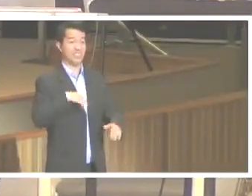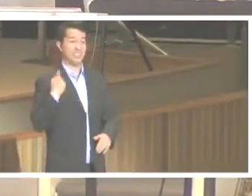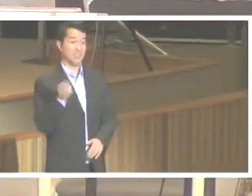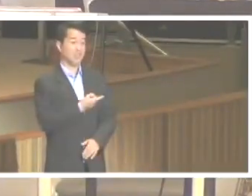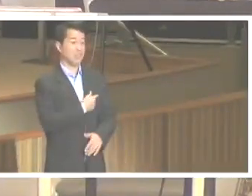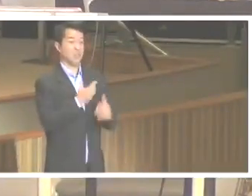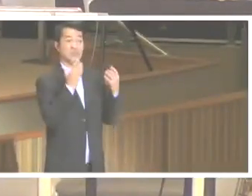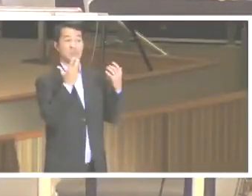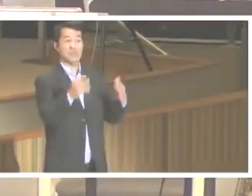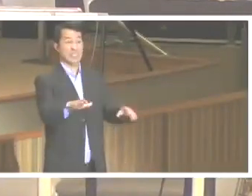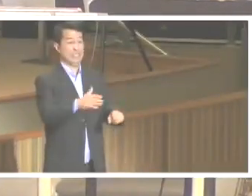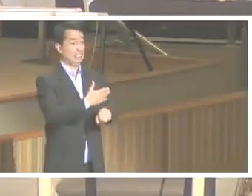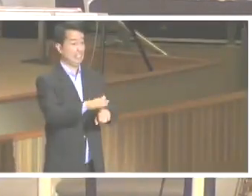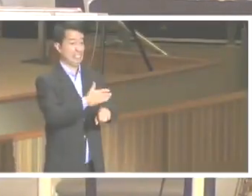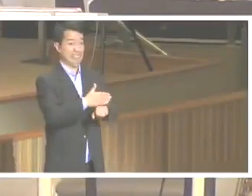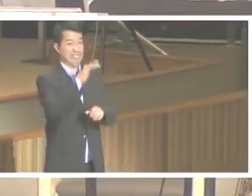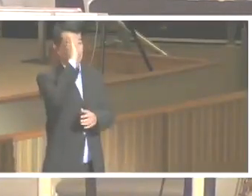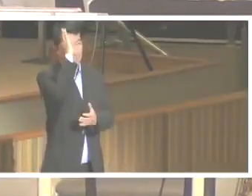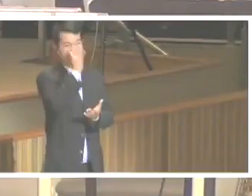fé